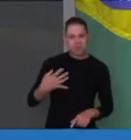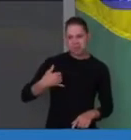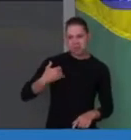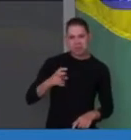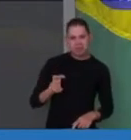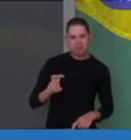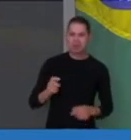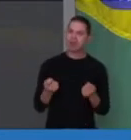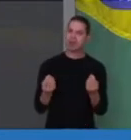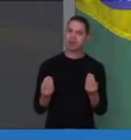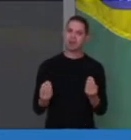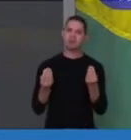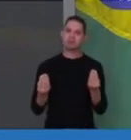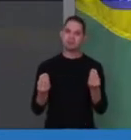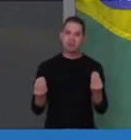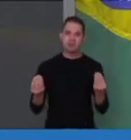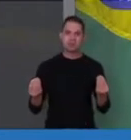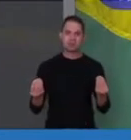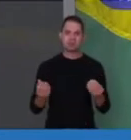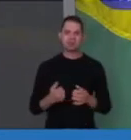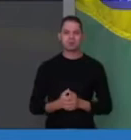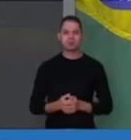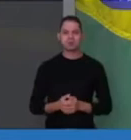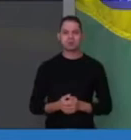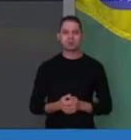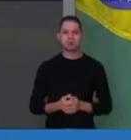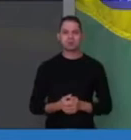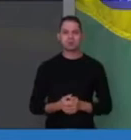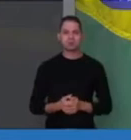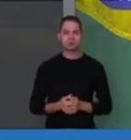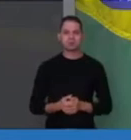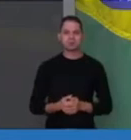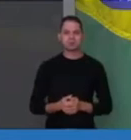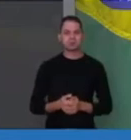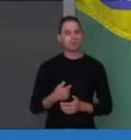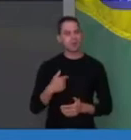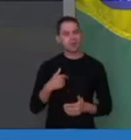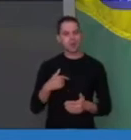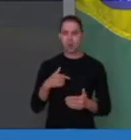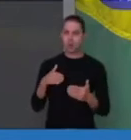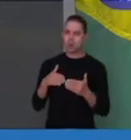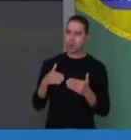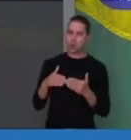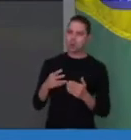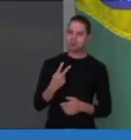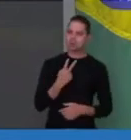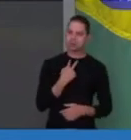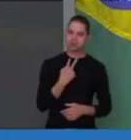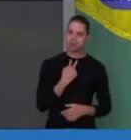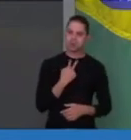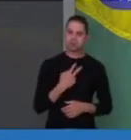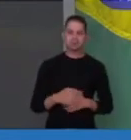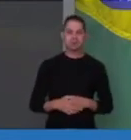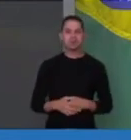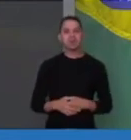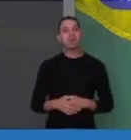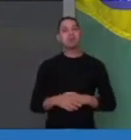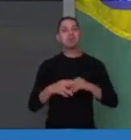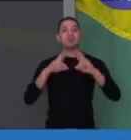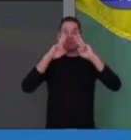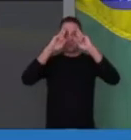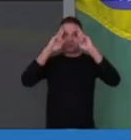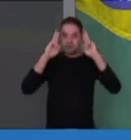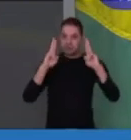é forçar a barra, né? Então, eu não posso concordar. Eu posso respeitar